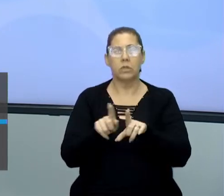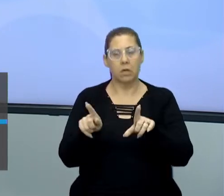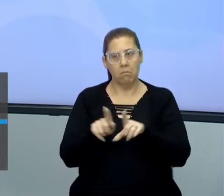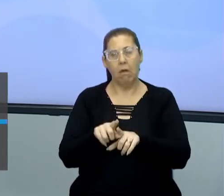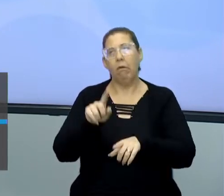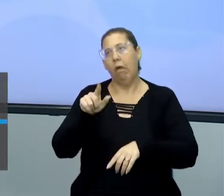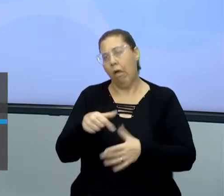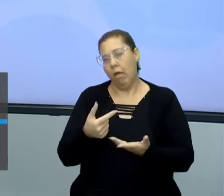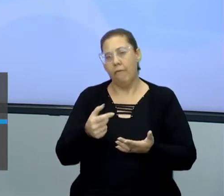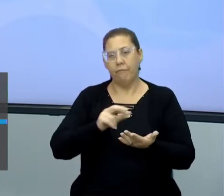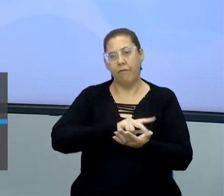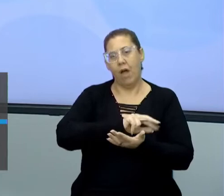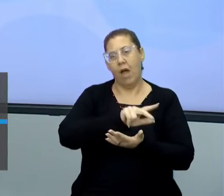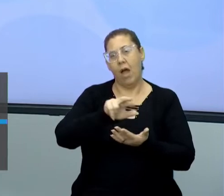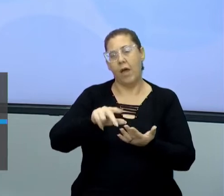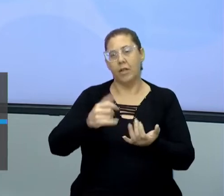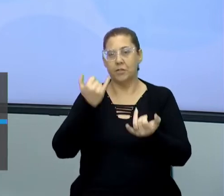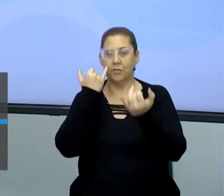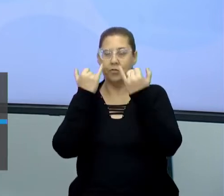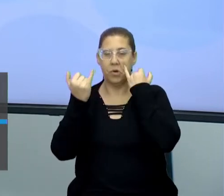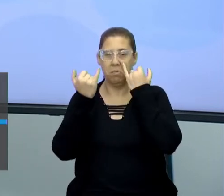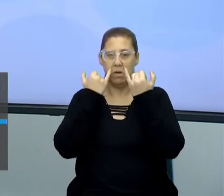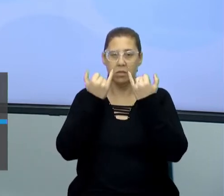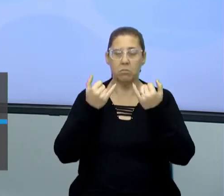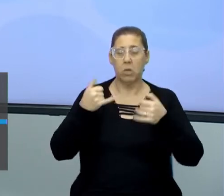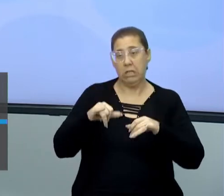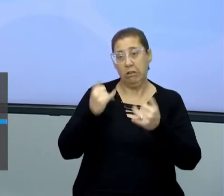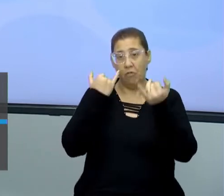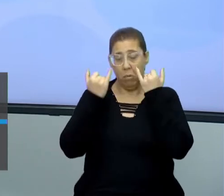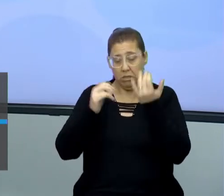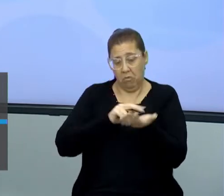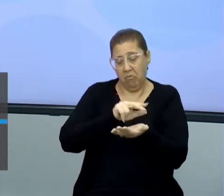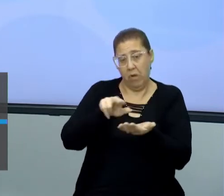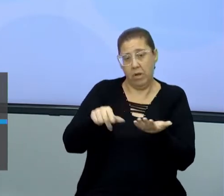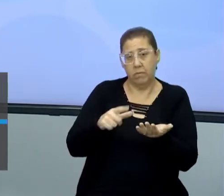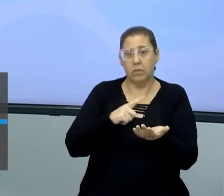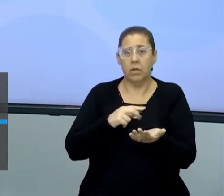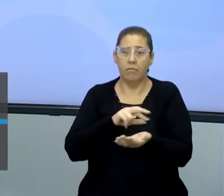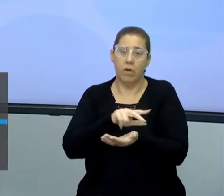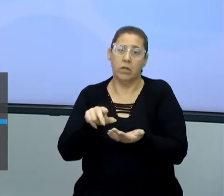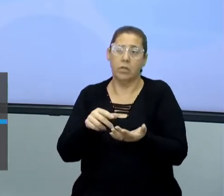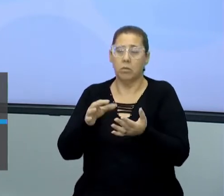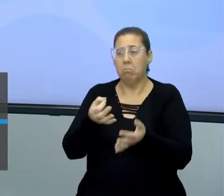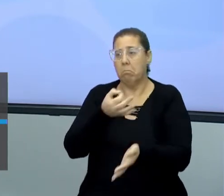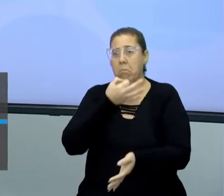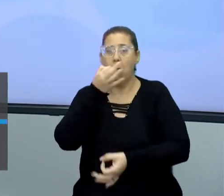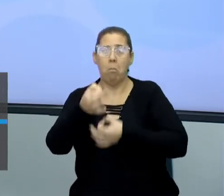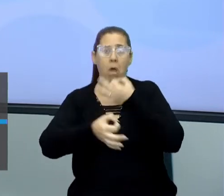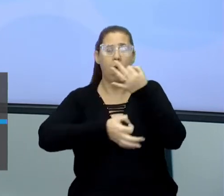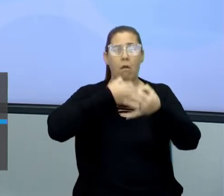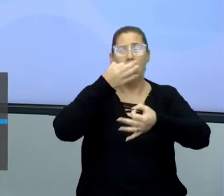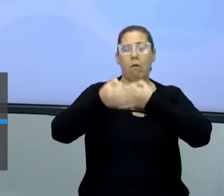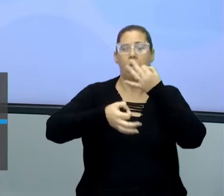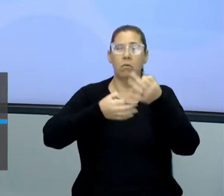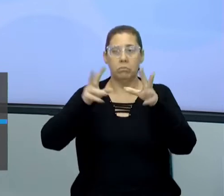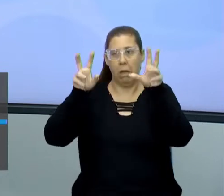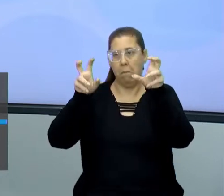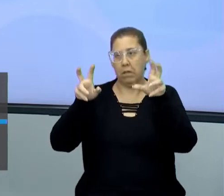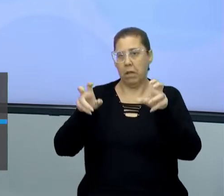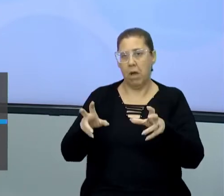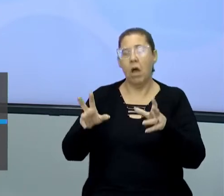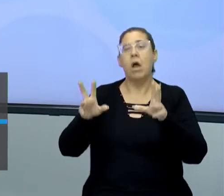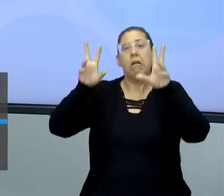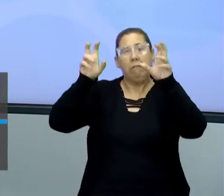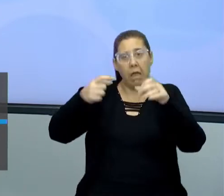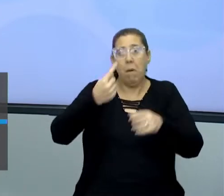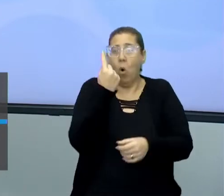pressupõe variedade de informação. Porque quando tem variedade de informação, você tem variedades de pontos de vista, são muitas Exatamente. Pessoas falando sobre o mesmo assunto. Uhum.